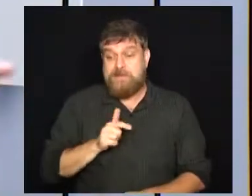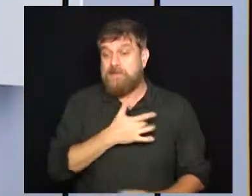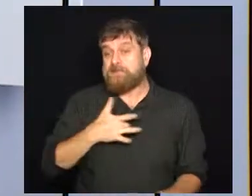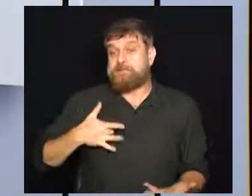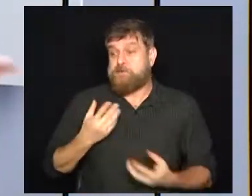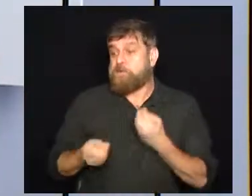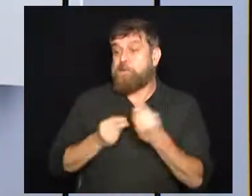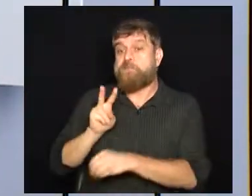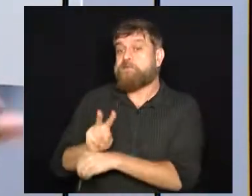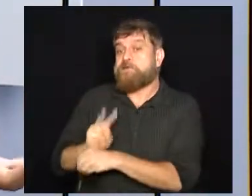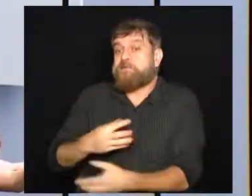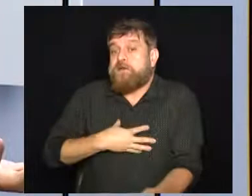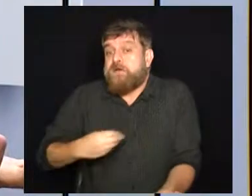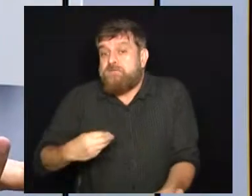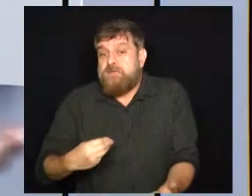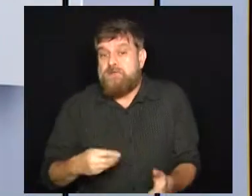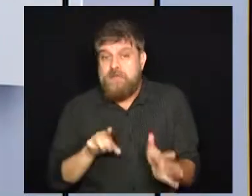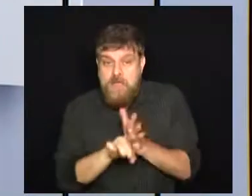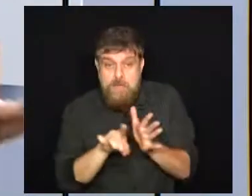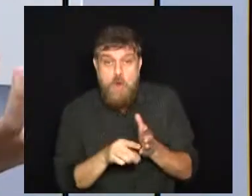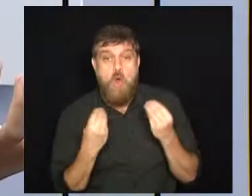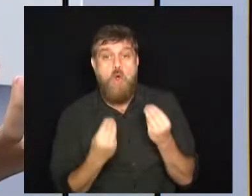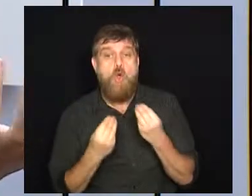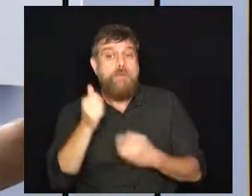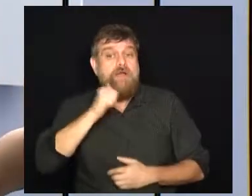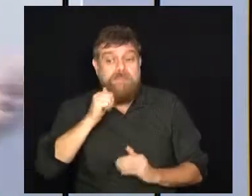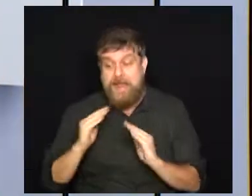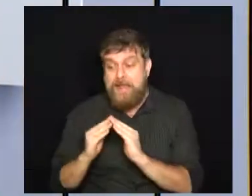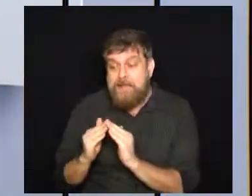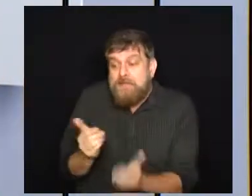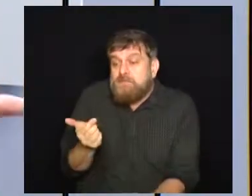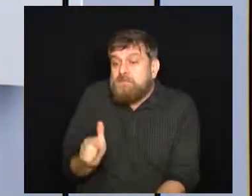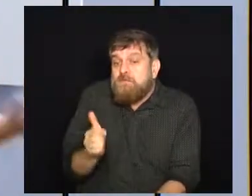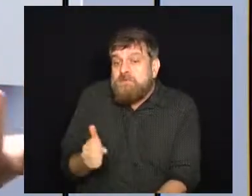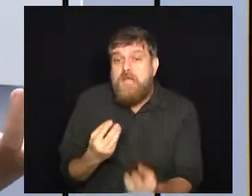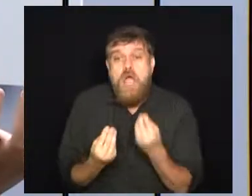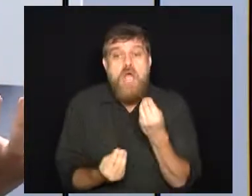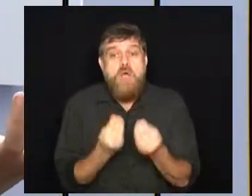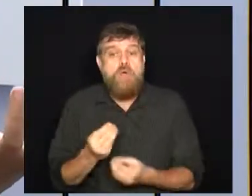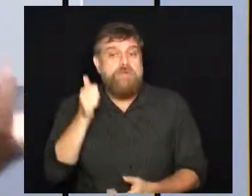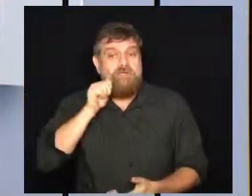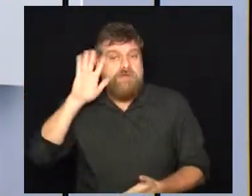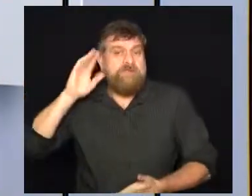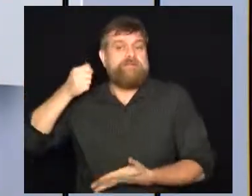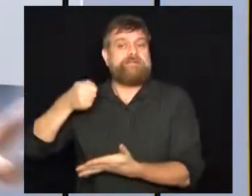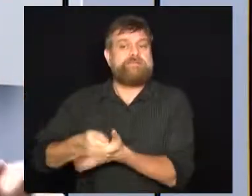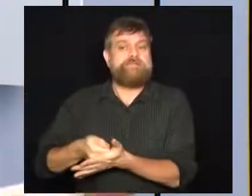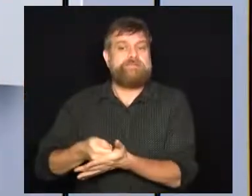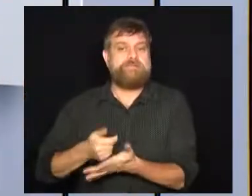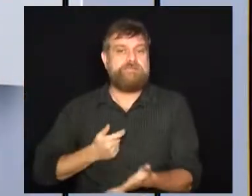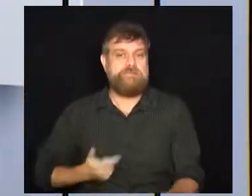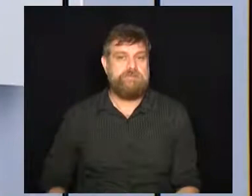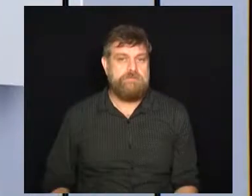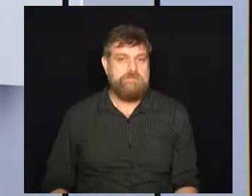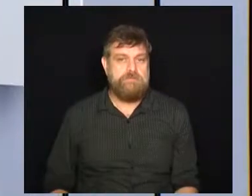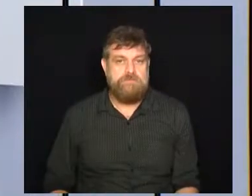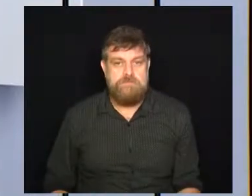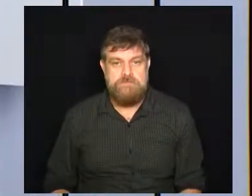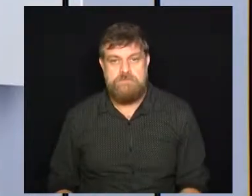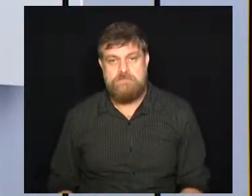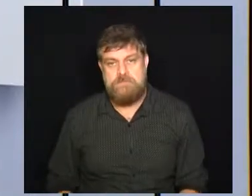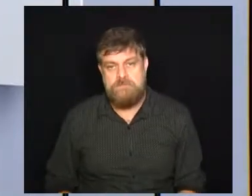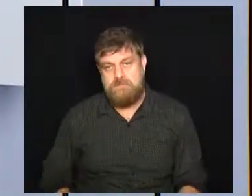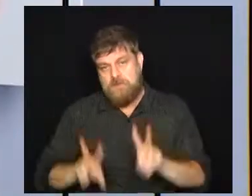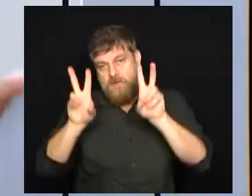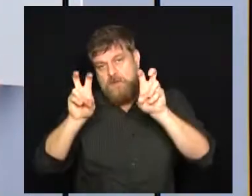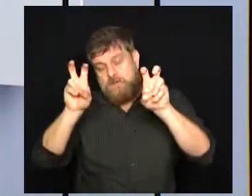a possibilidade real que essa mulher, sem moradia, como que essa mulher decide, como que ela pode tomar uma decisão